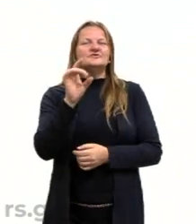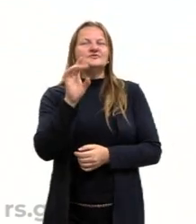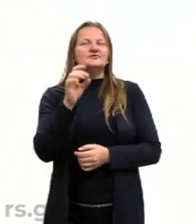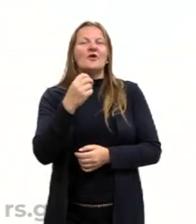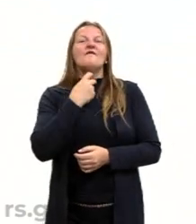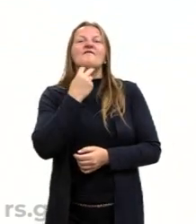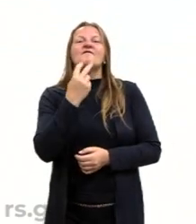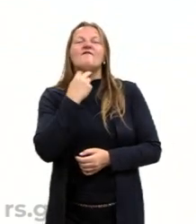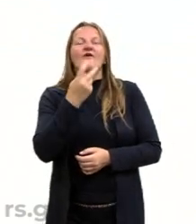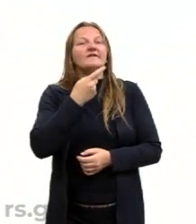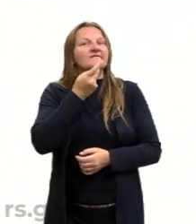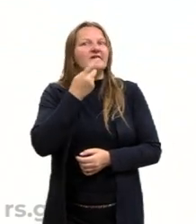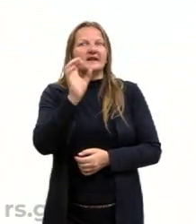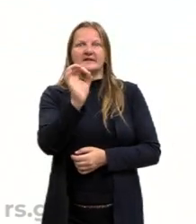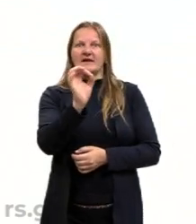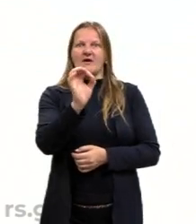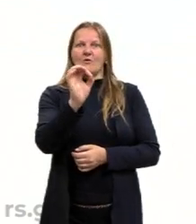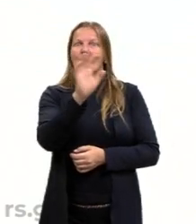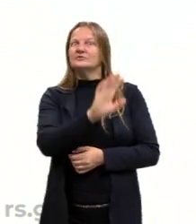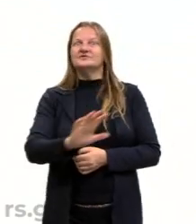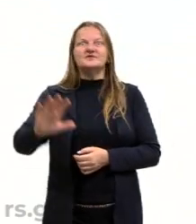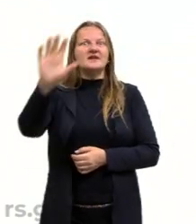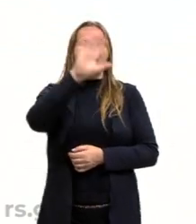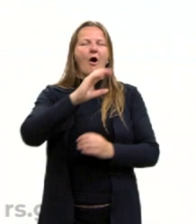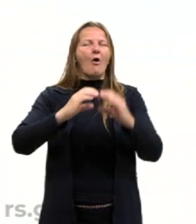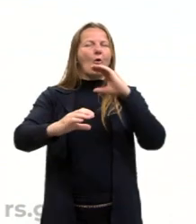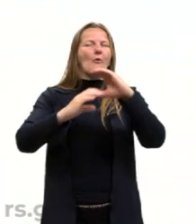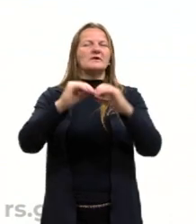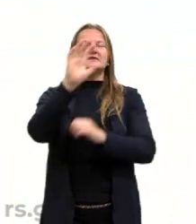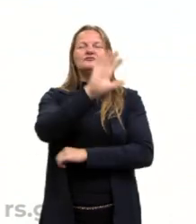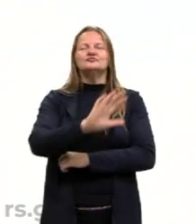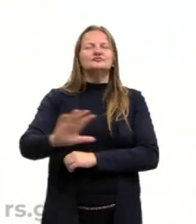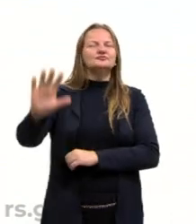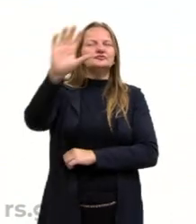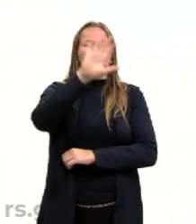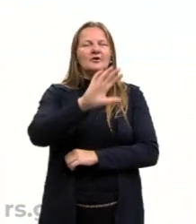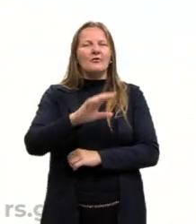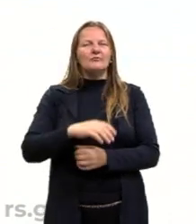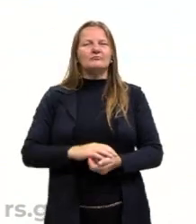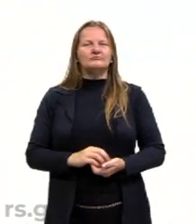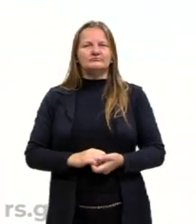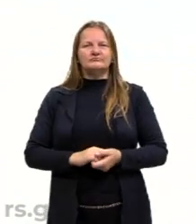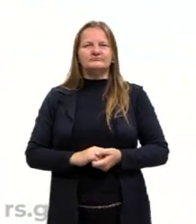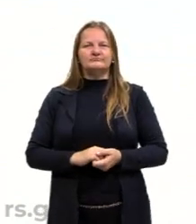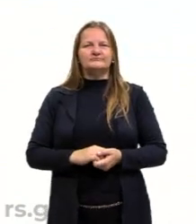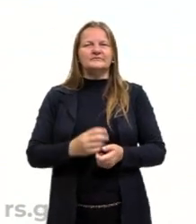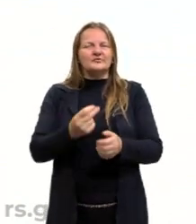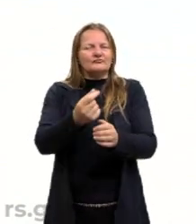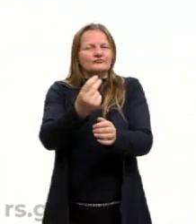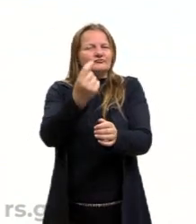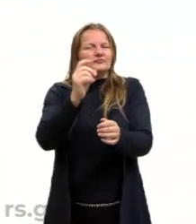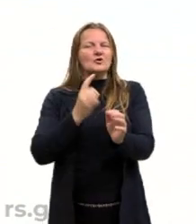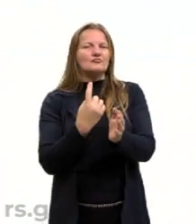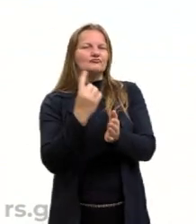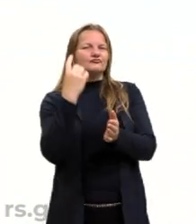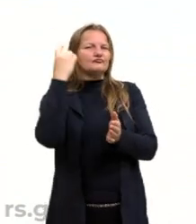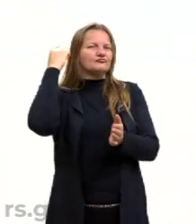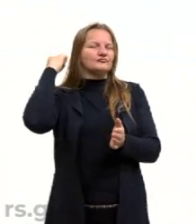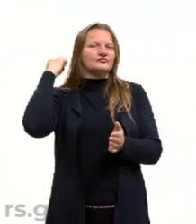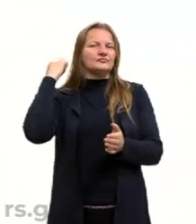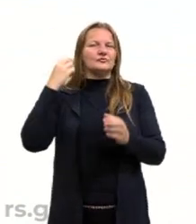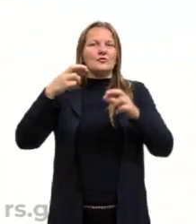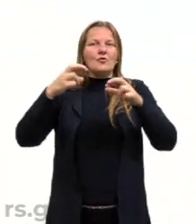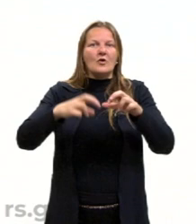de fala porque eu acredito né que os seres humanos se comunicavam com fala já há muito tempo mas eu tô falando de